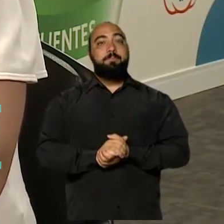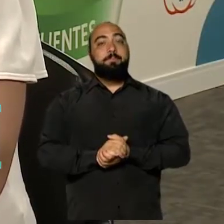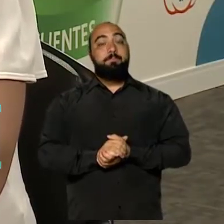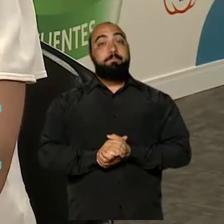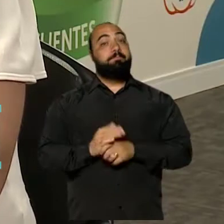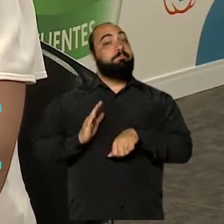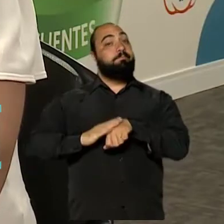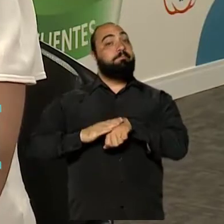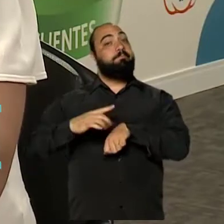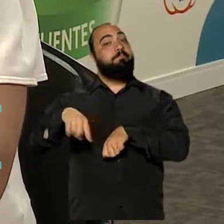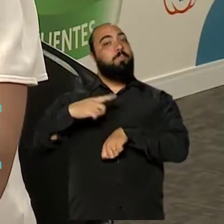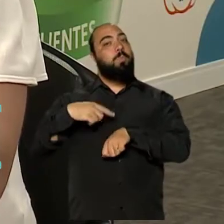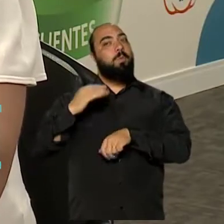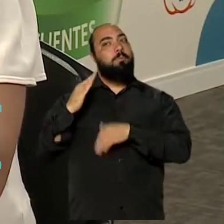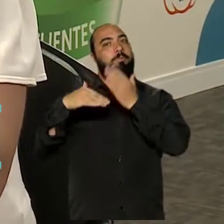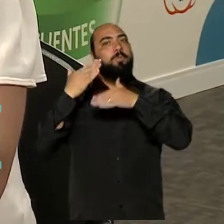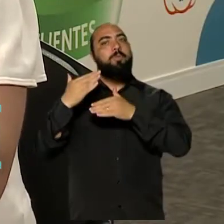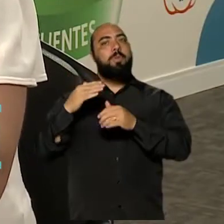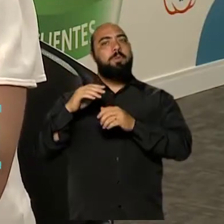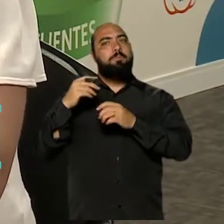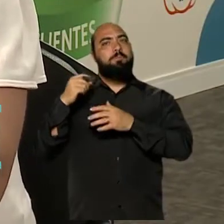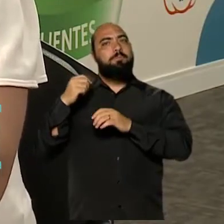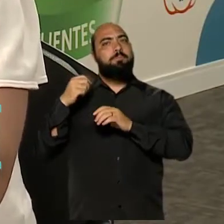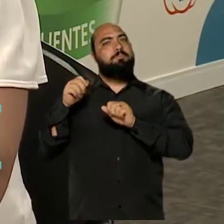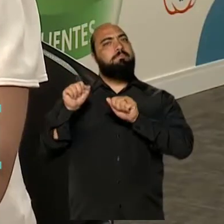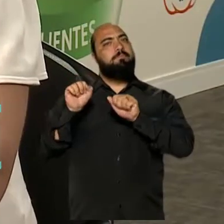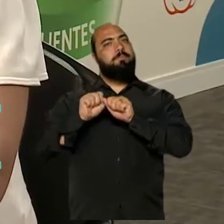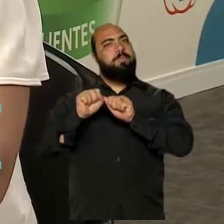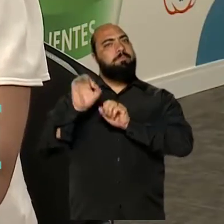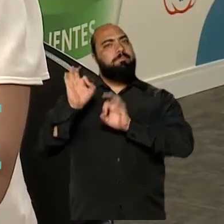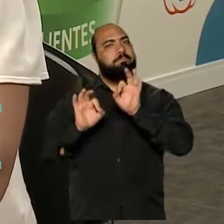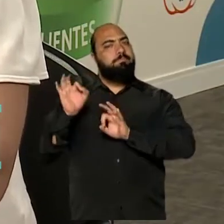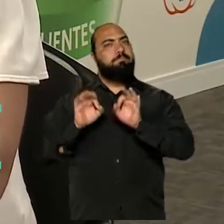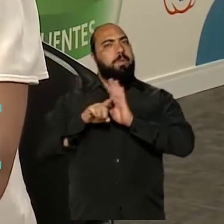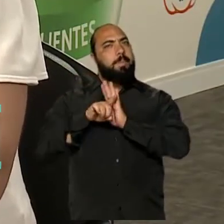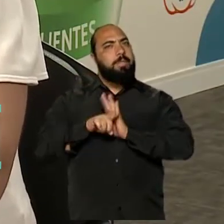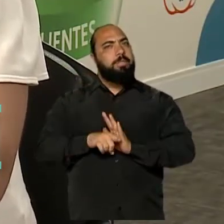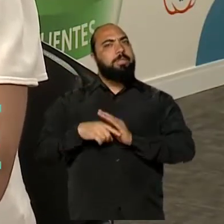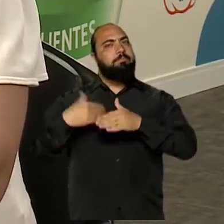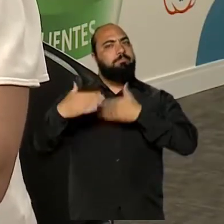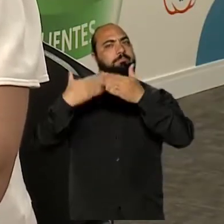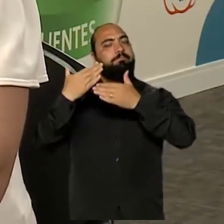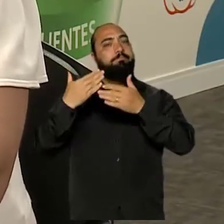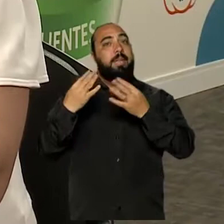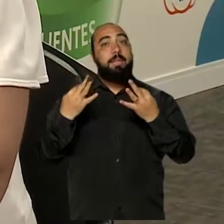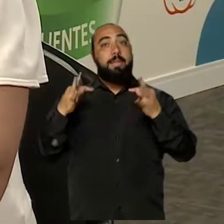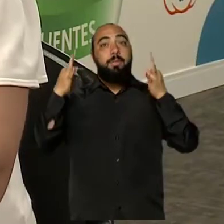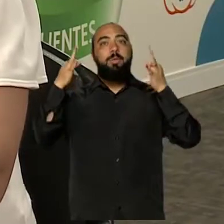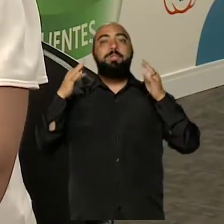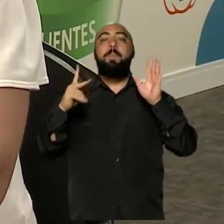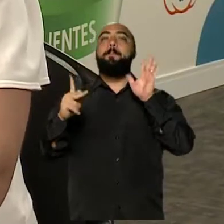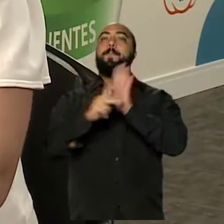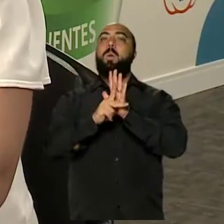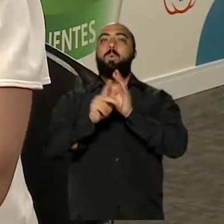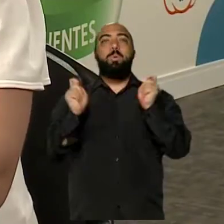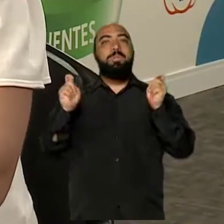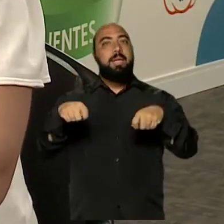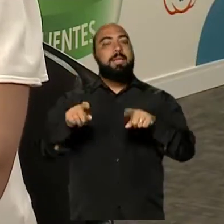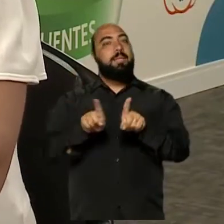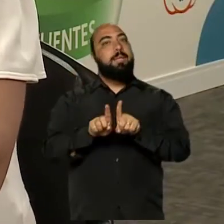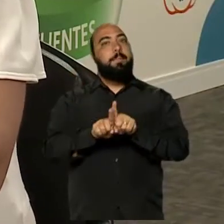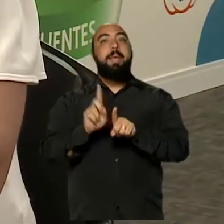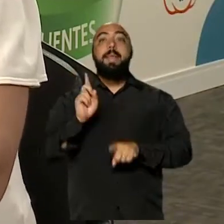para substituir o uso de animais em pesquisa e também desenvolvemos tecnologias proprietárias que